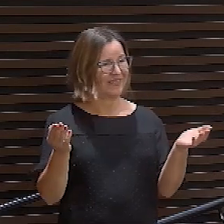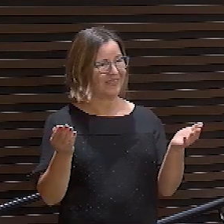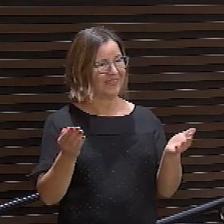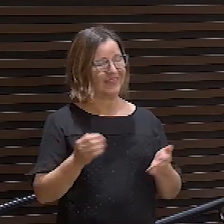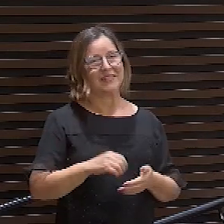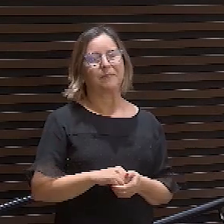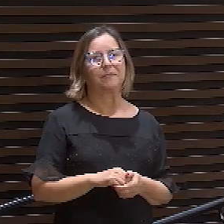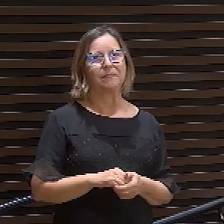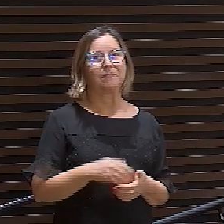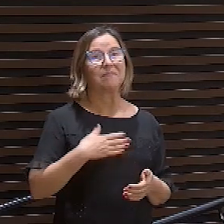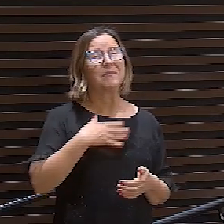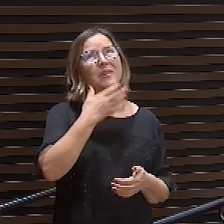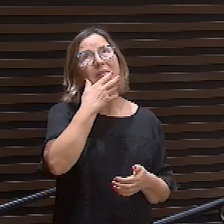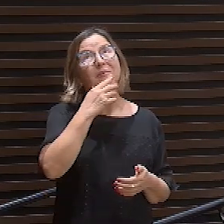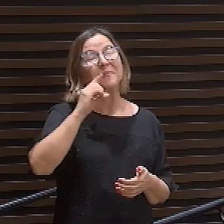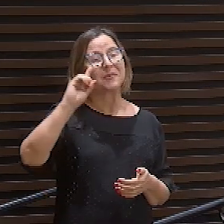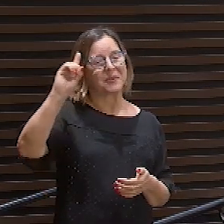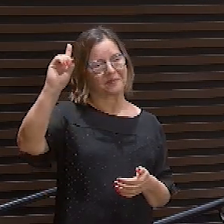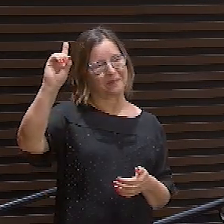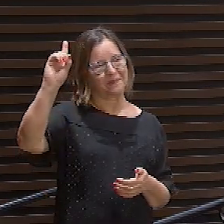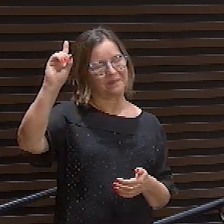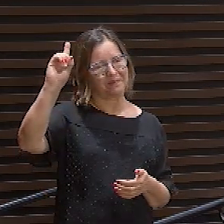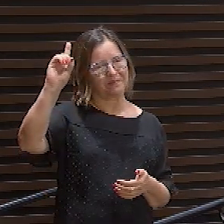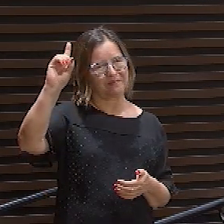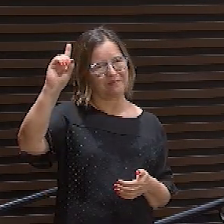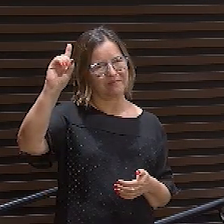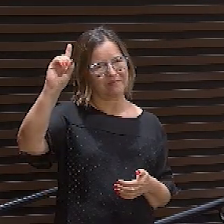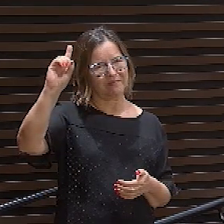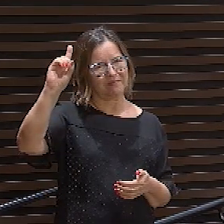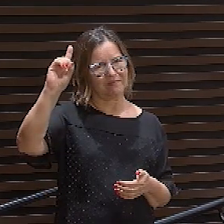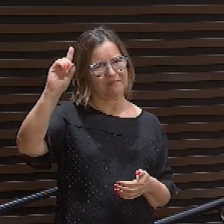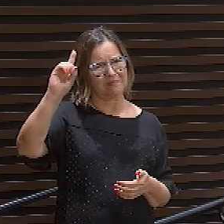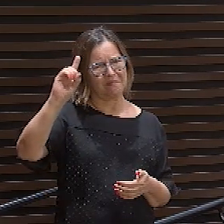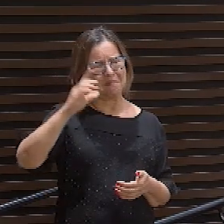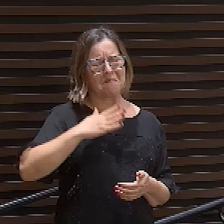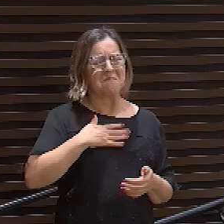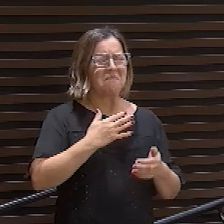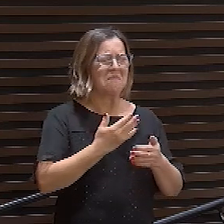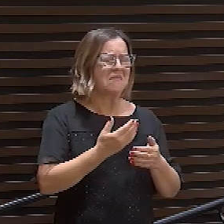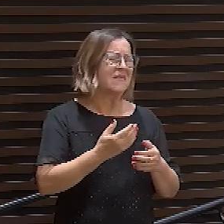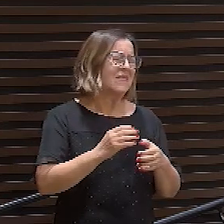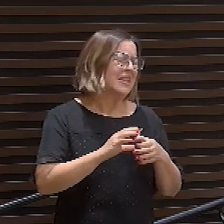Meu Pai, me desamarra dessas coisas.